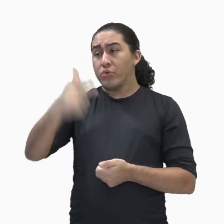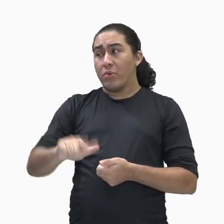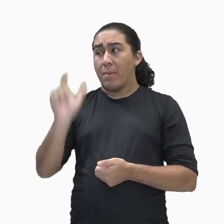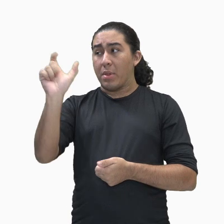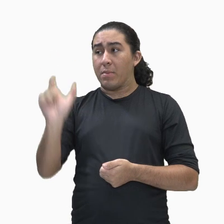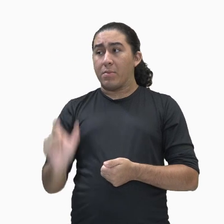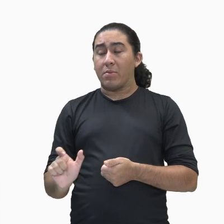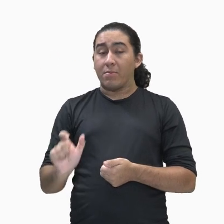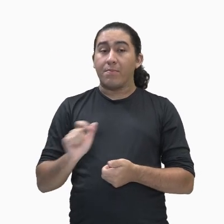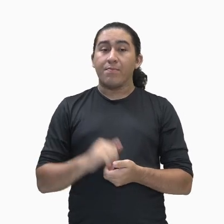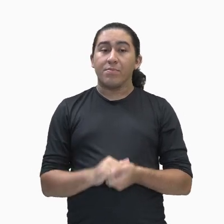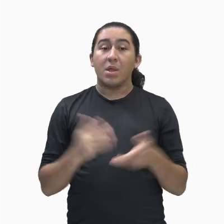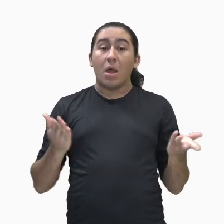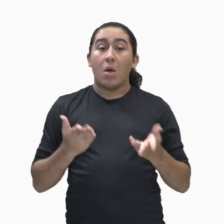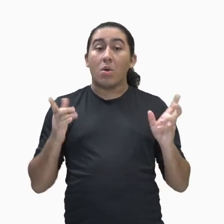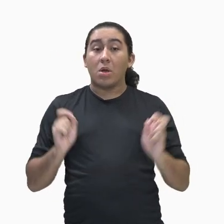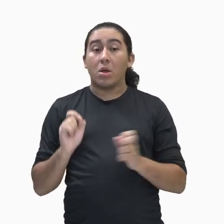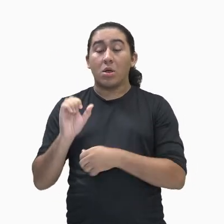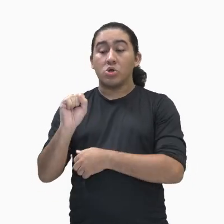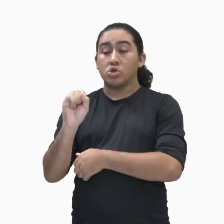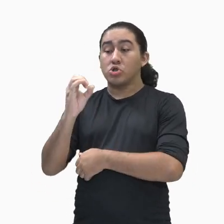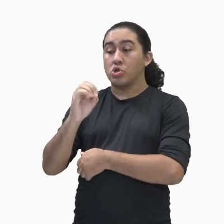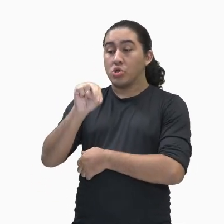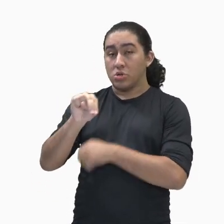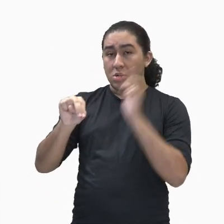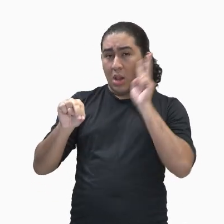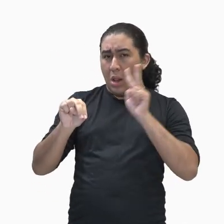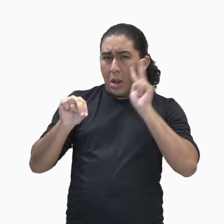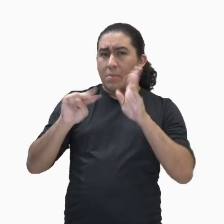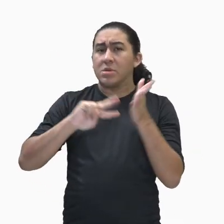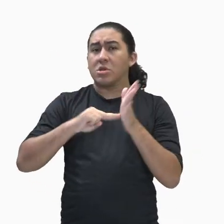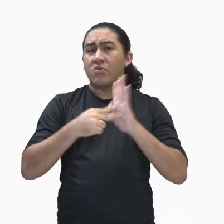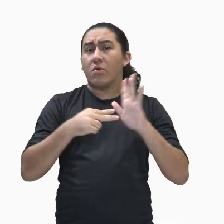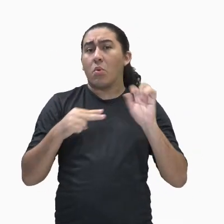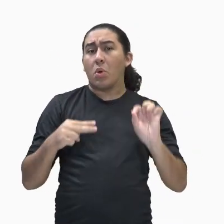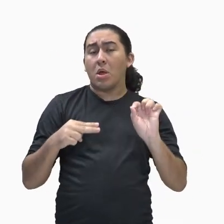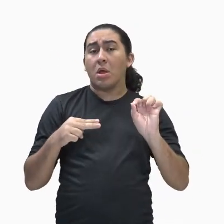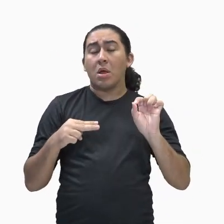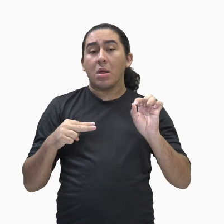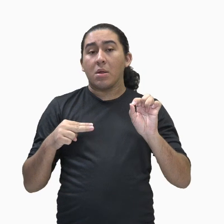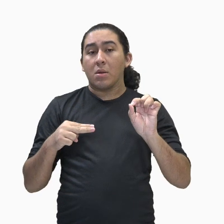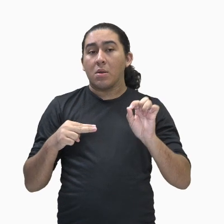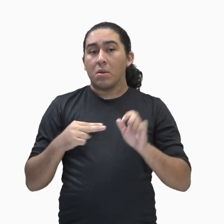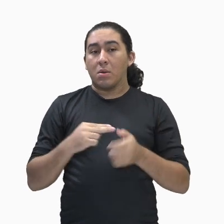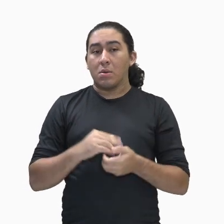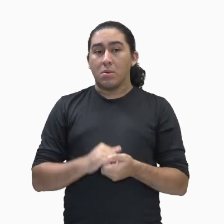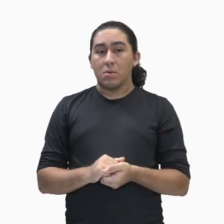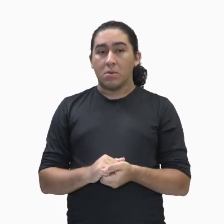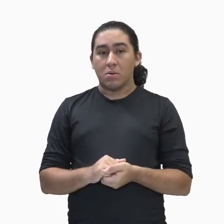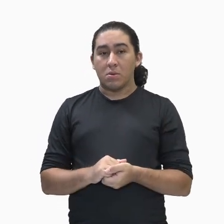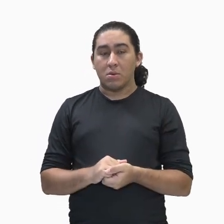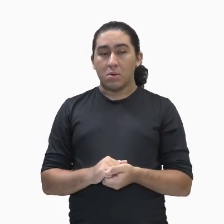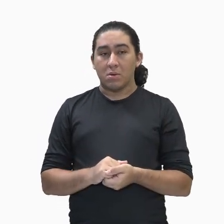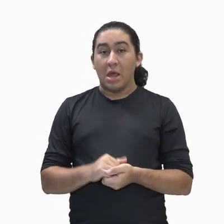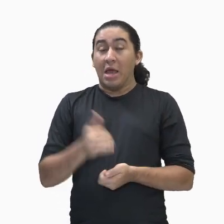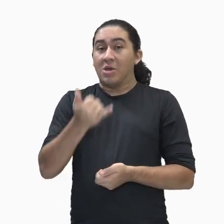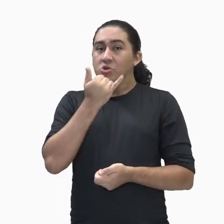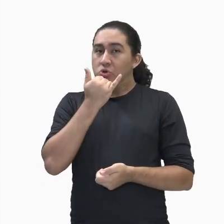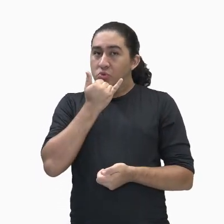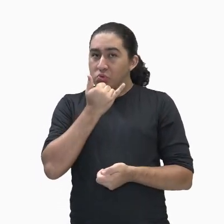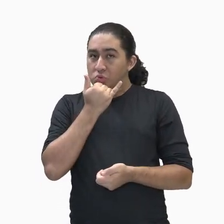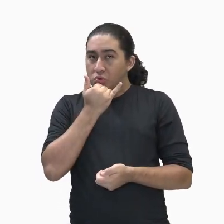ó. Agora, son. Son significa neto, ok? Son. Aliás, perdão,